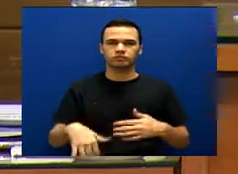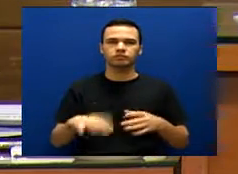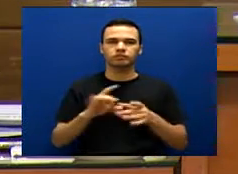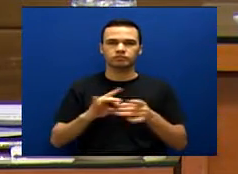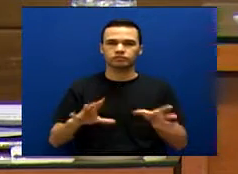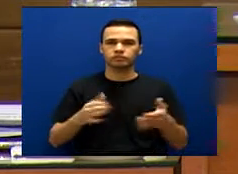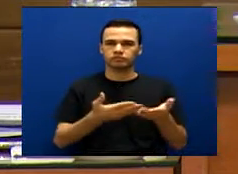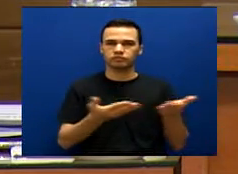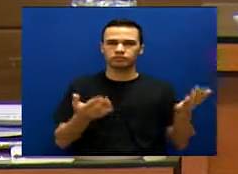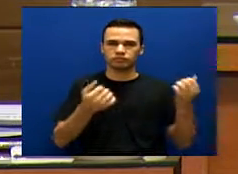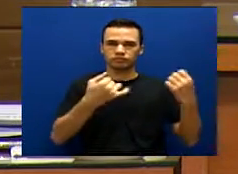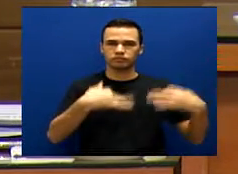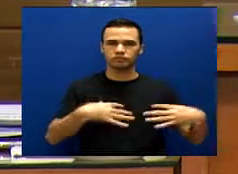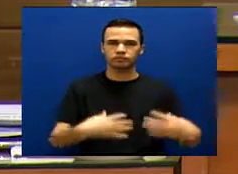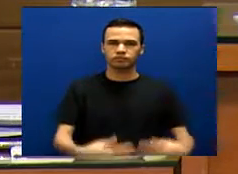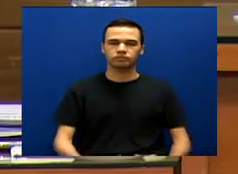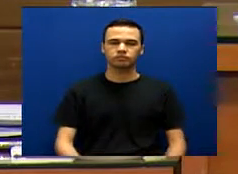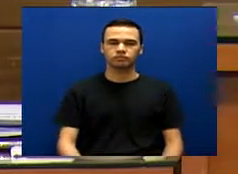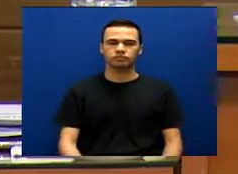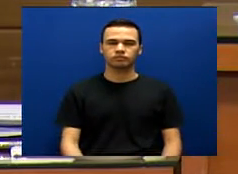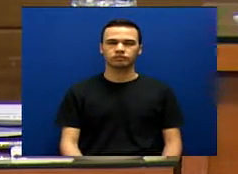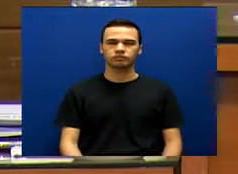para a Cíntia.